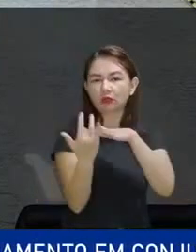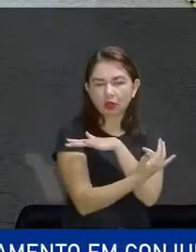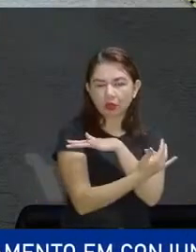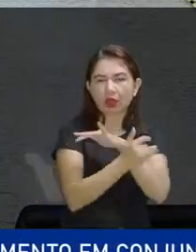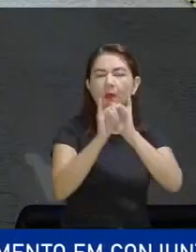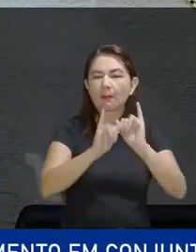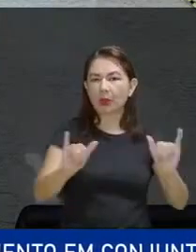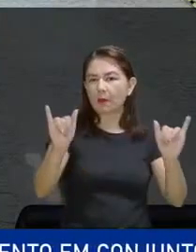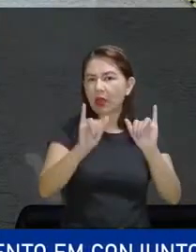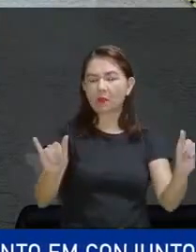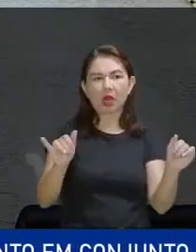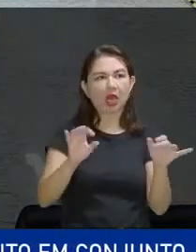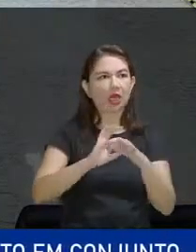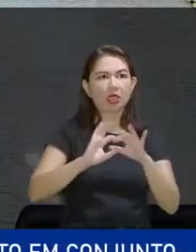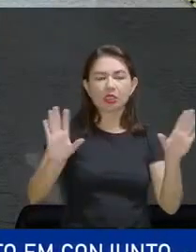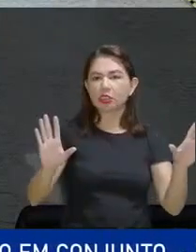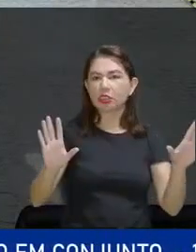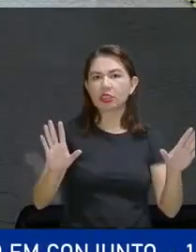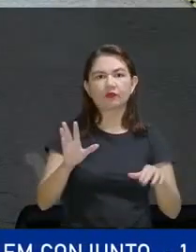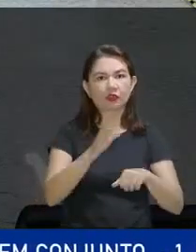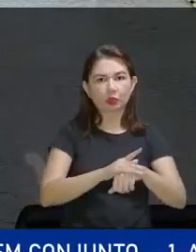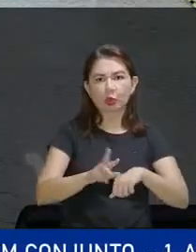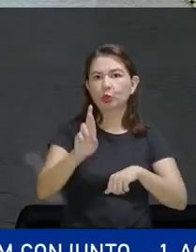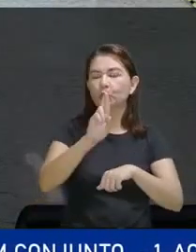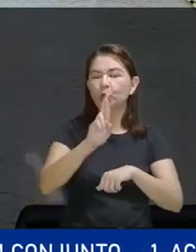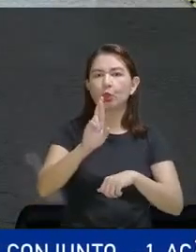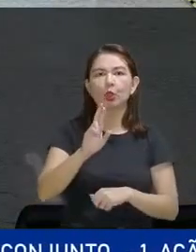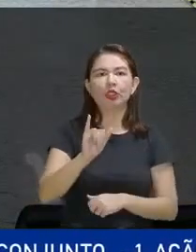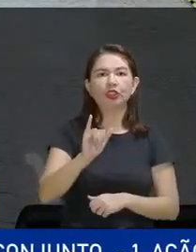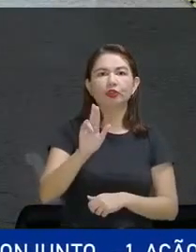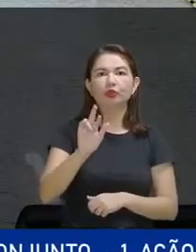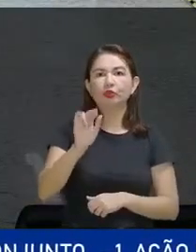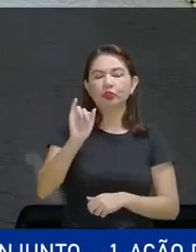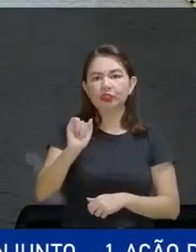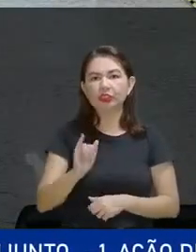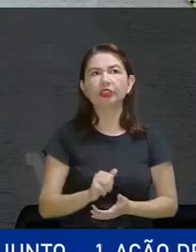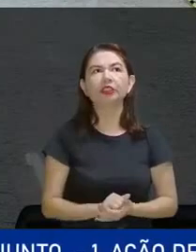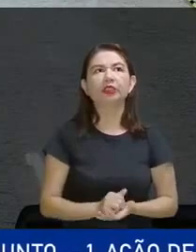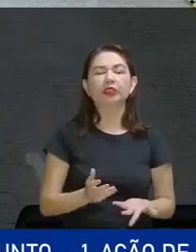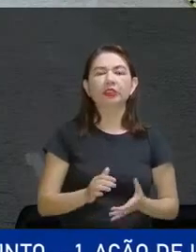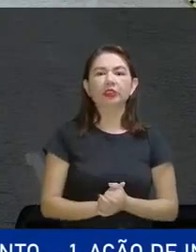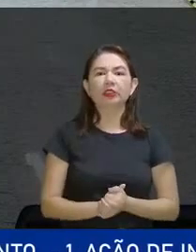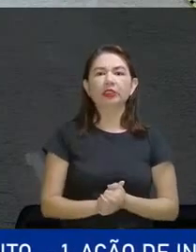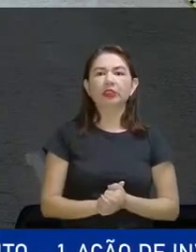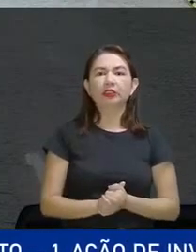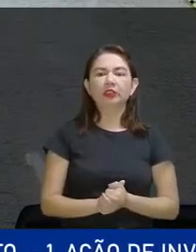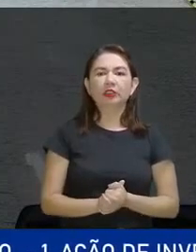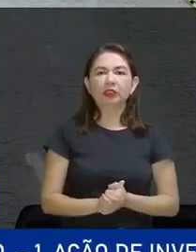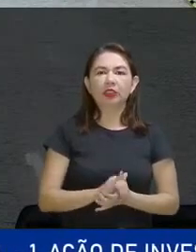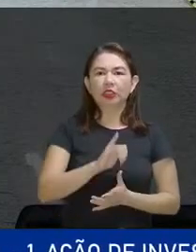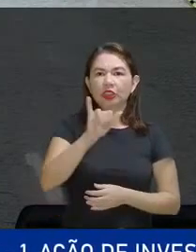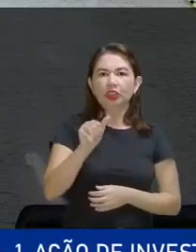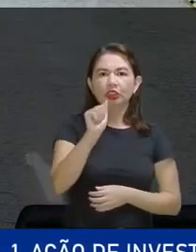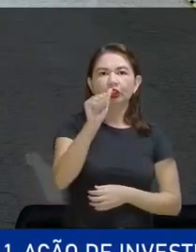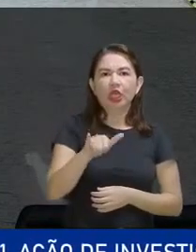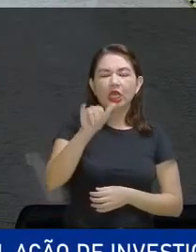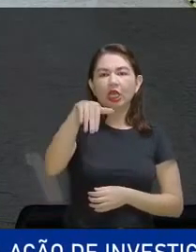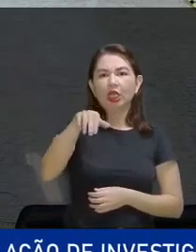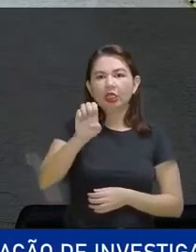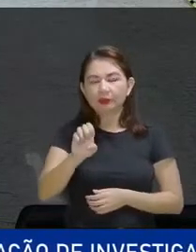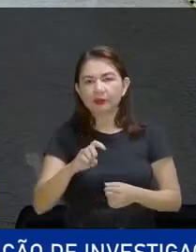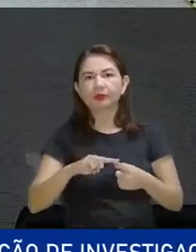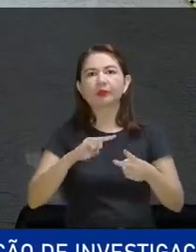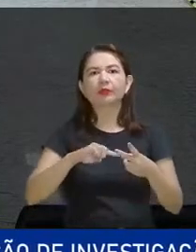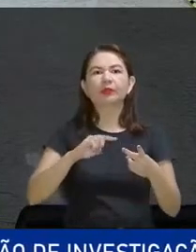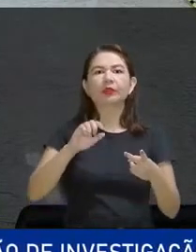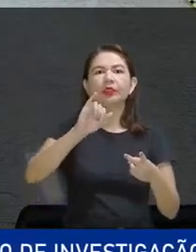publicidade aleatória para o doutor Iuri, para Jaime Nunes, para Raíssa Furlan, que reside em Macapá, que